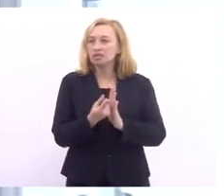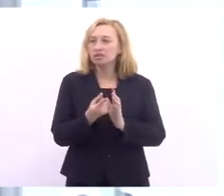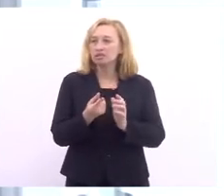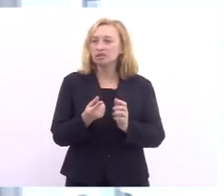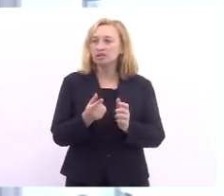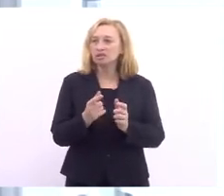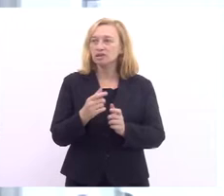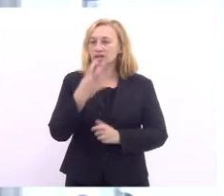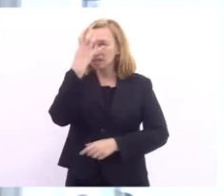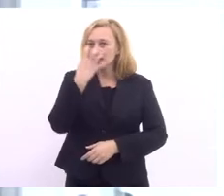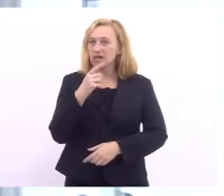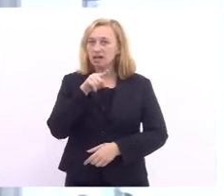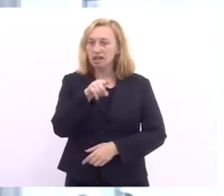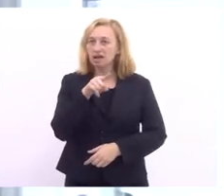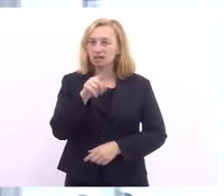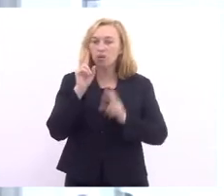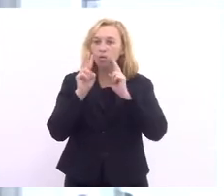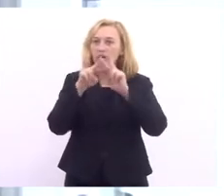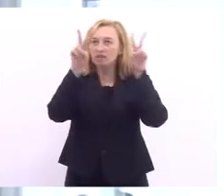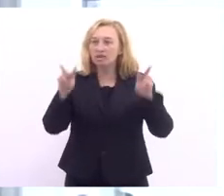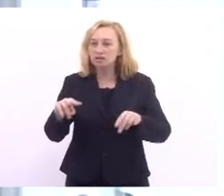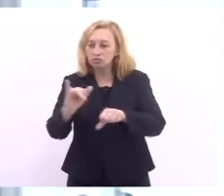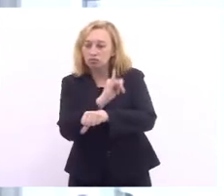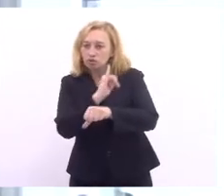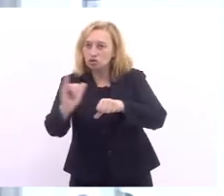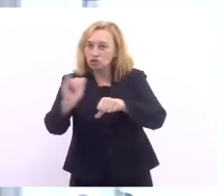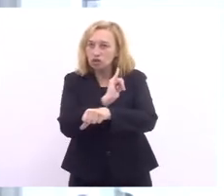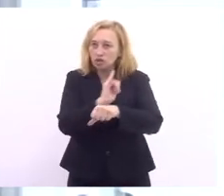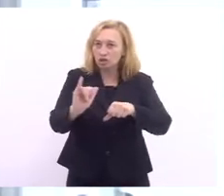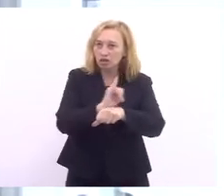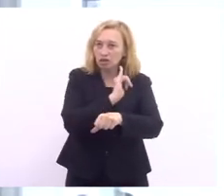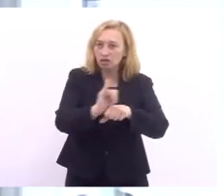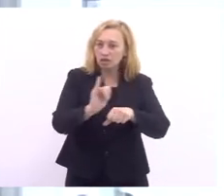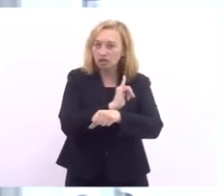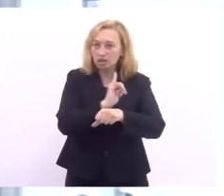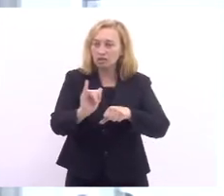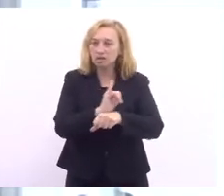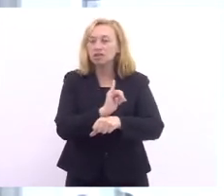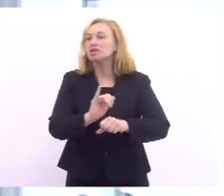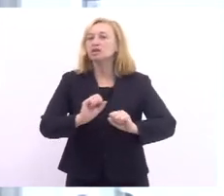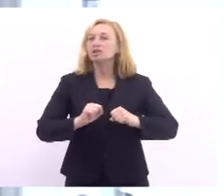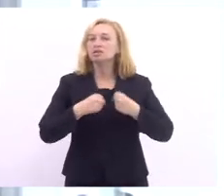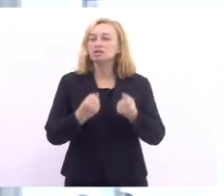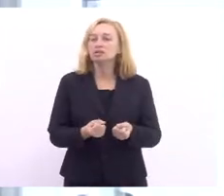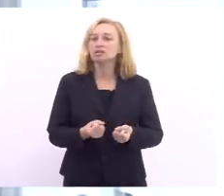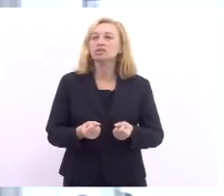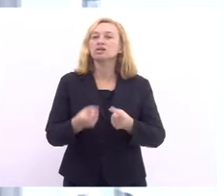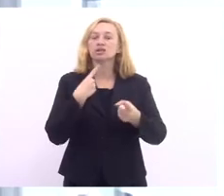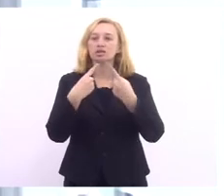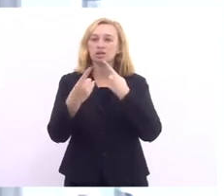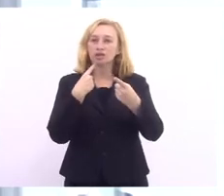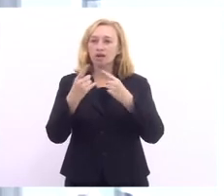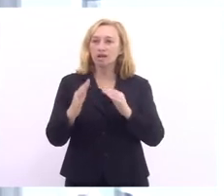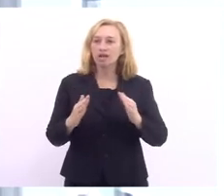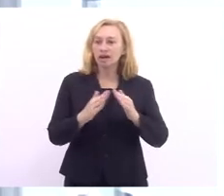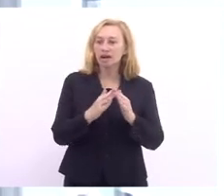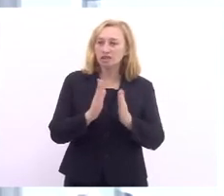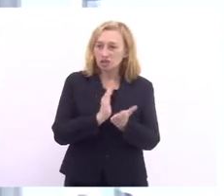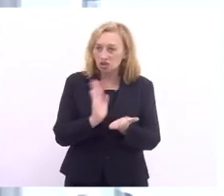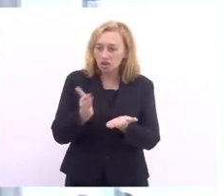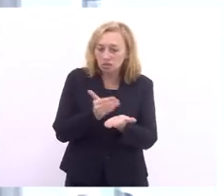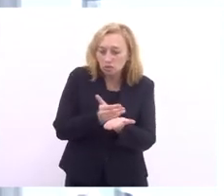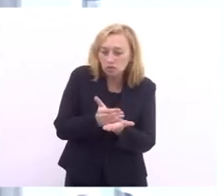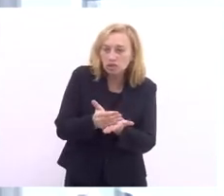e buscando a linha então ter essa visão estratégica né buscando recuperar buscando entrar nesse debate e a casa desde o